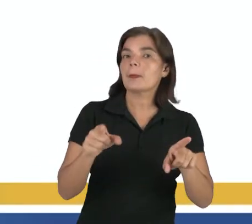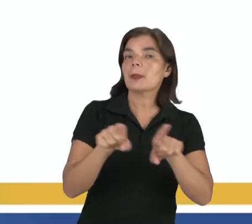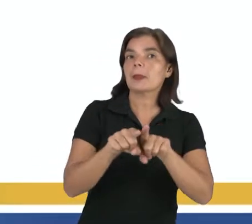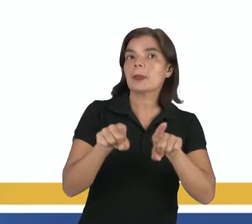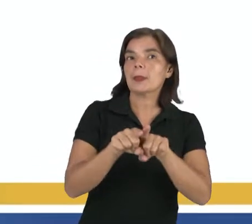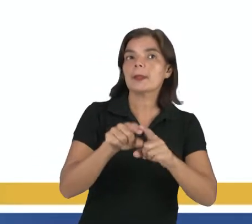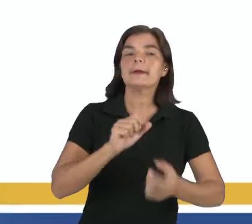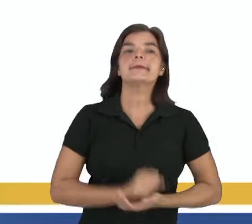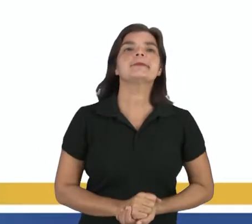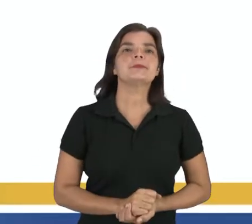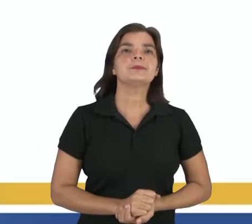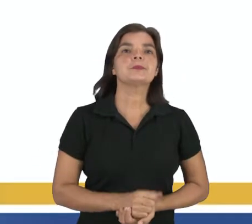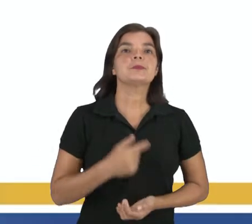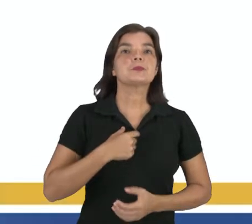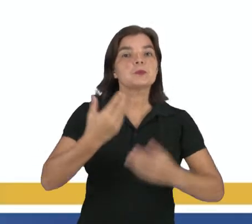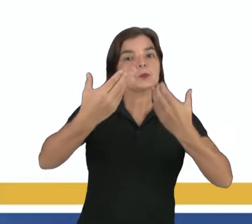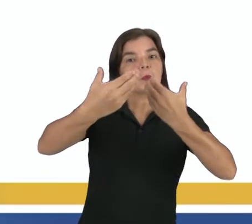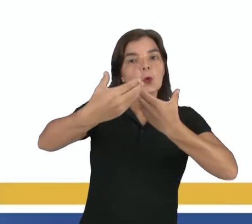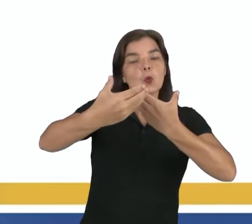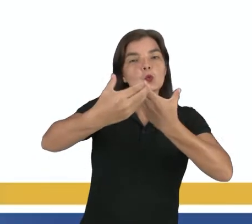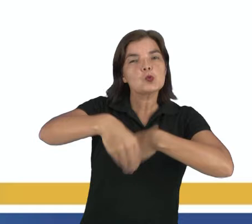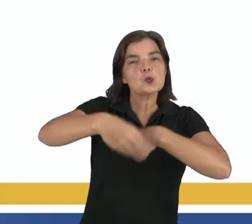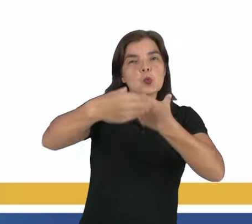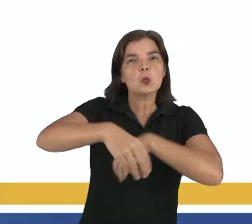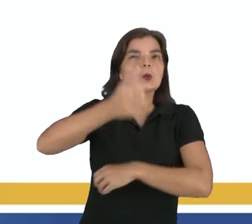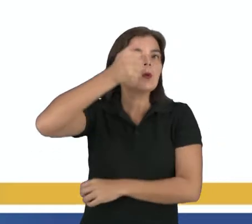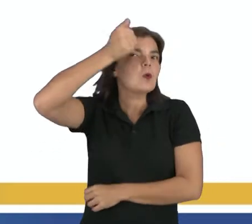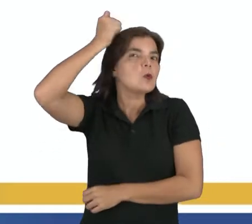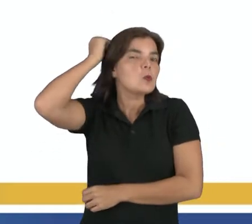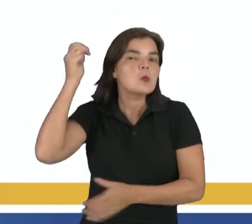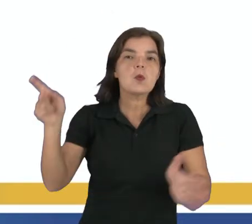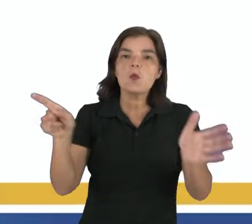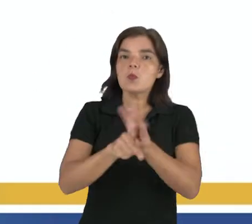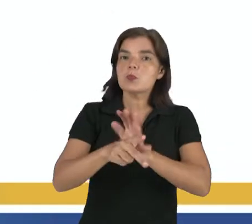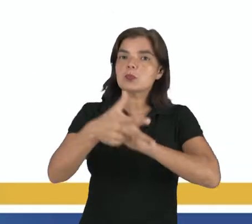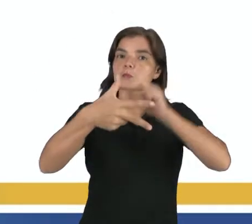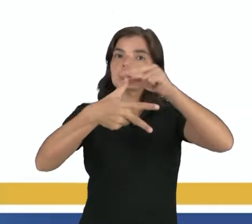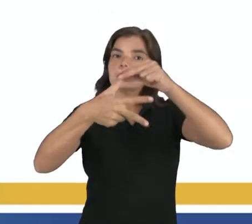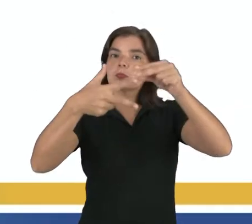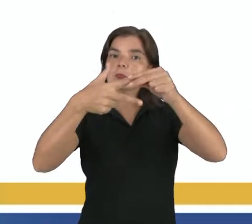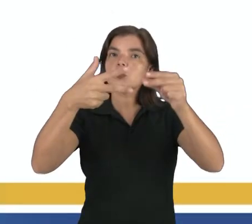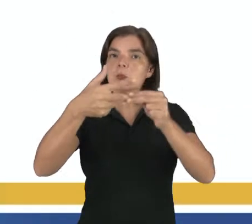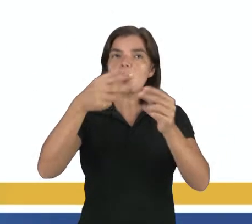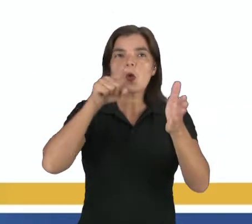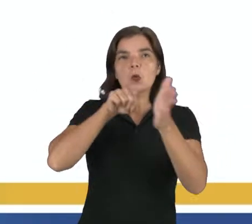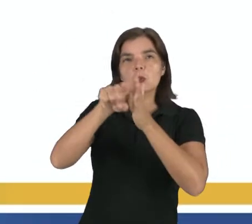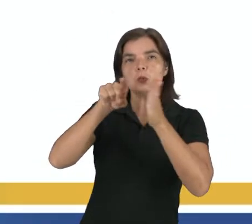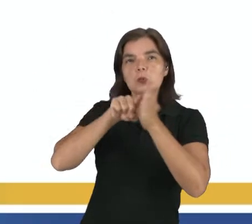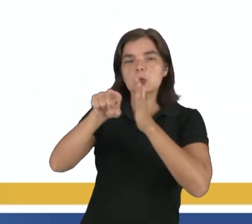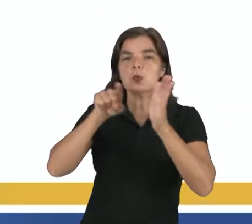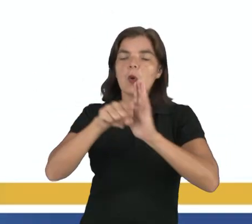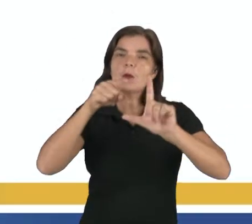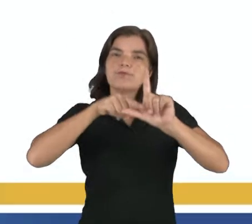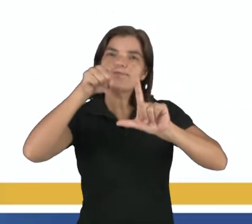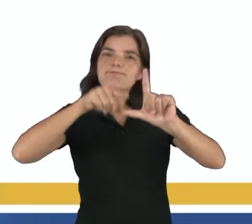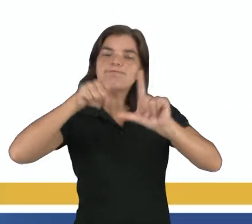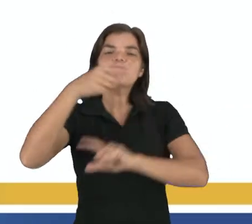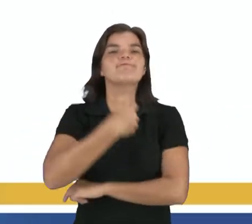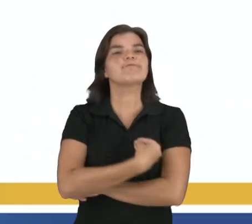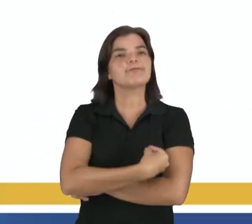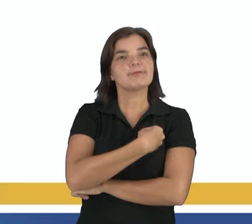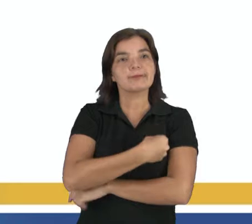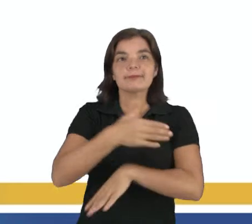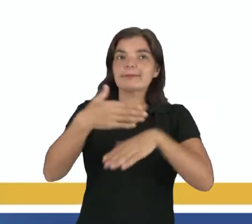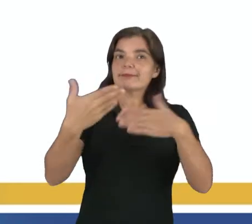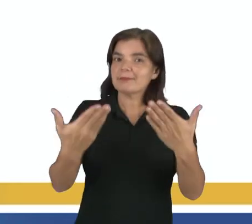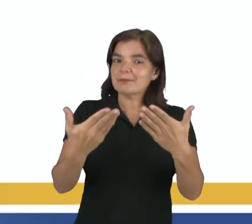temos também, além disso, os concursos e vestibulares e o próprio Enem, que contém diversas questões em que os gráficos estão